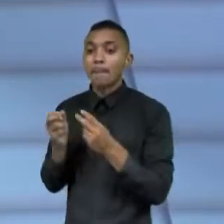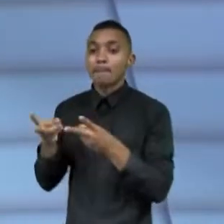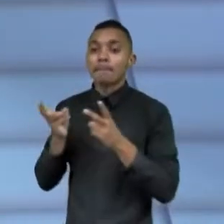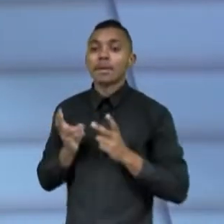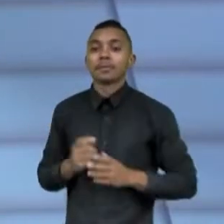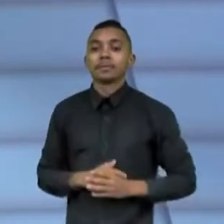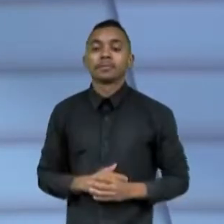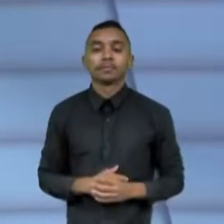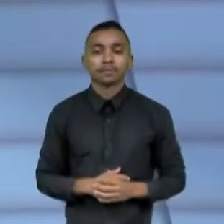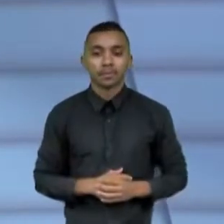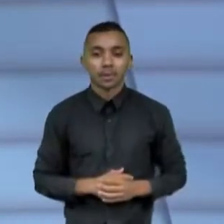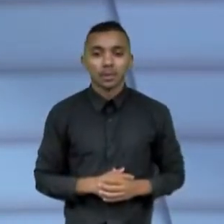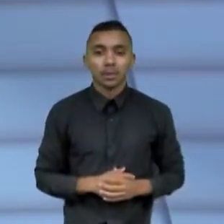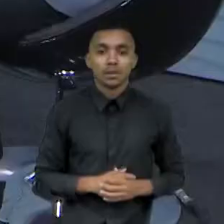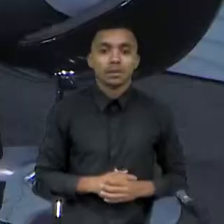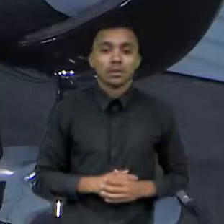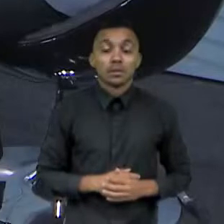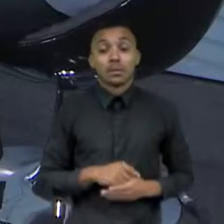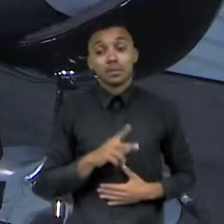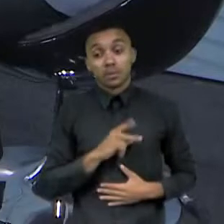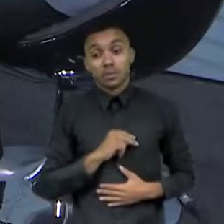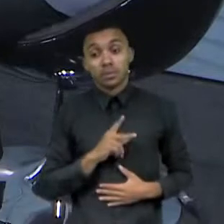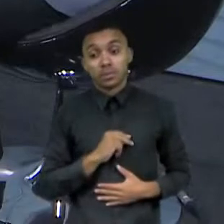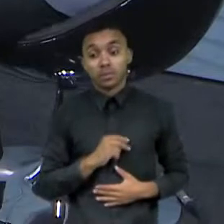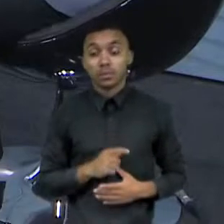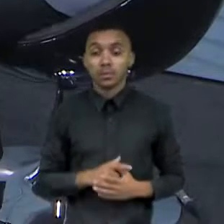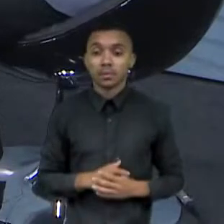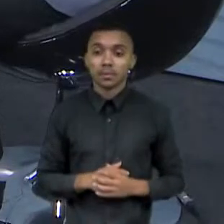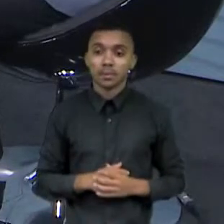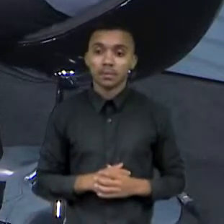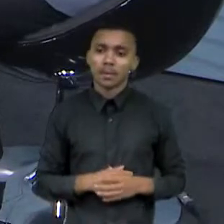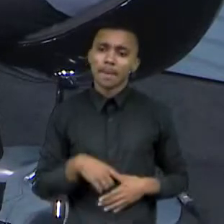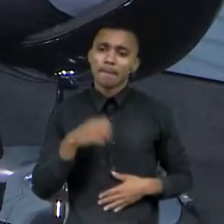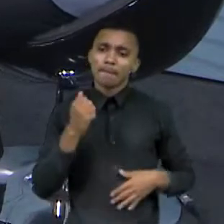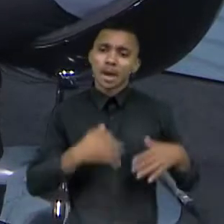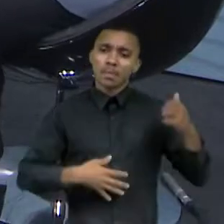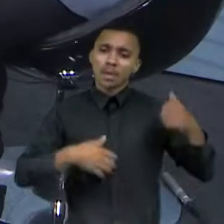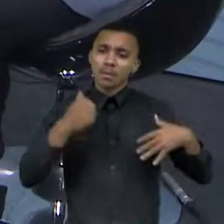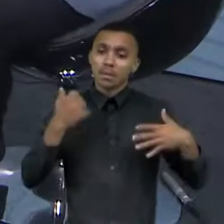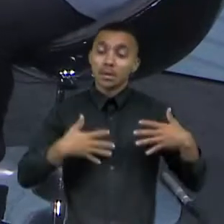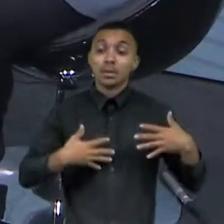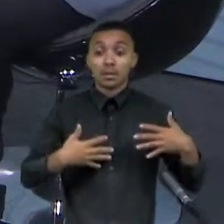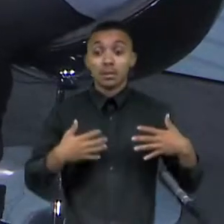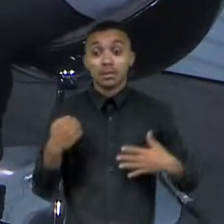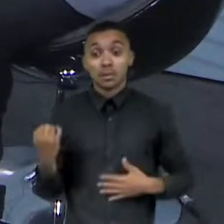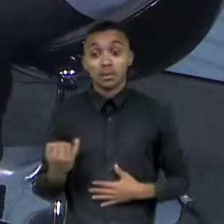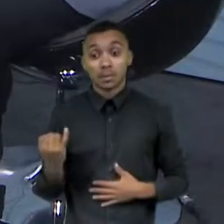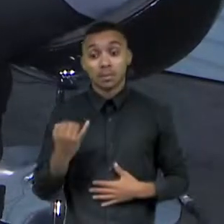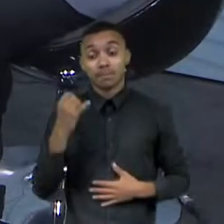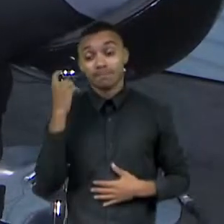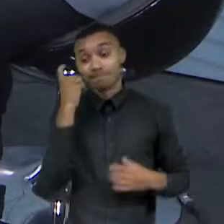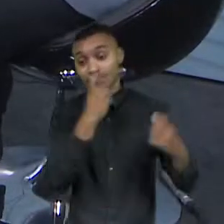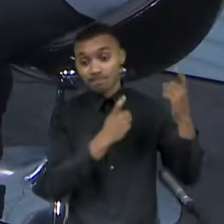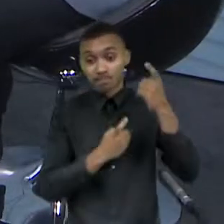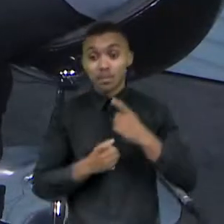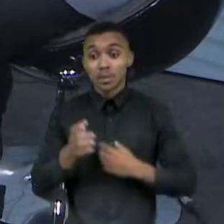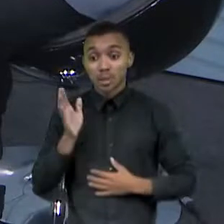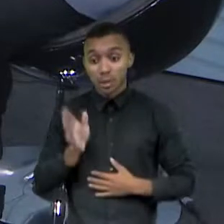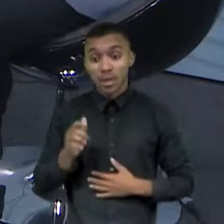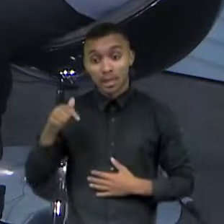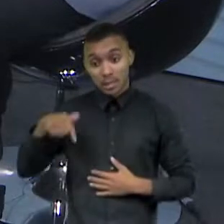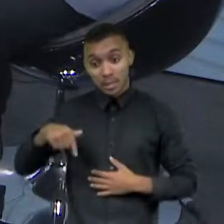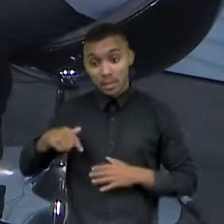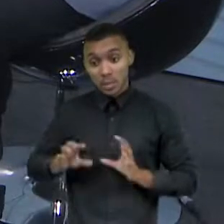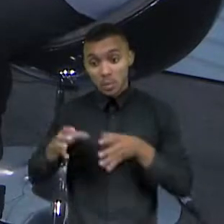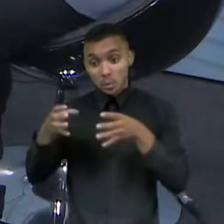Né? Que coisa, hein? Você está trazendo um dado extremamente preocupante, de sim, fato. Sim. E isso está sendo acompanhado pelo escritório está.